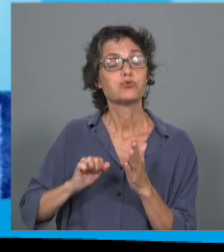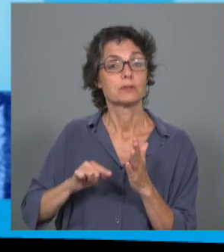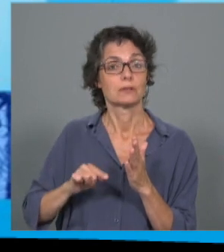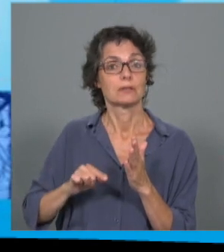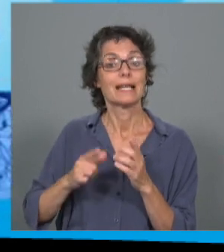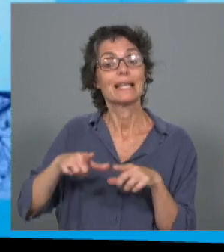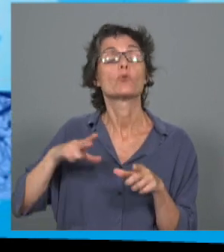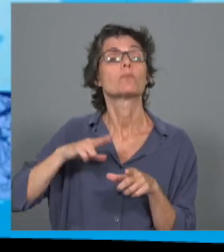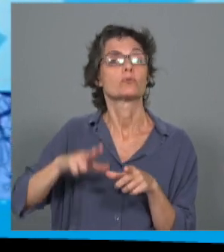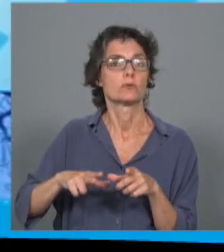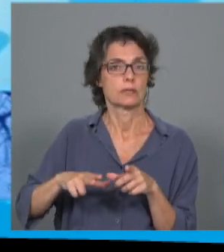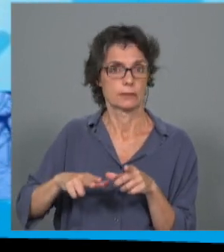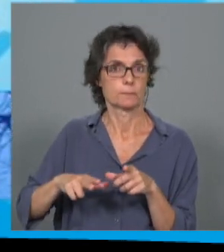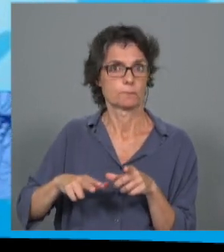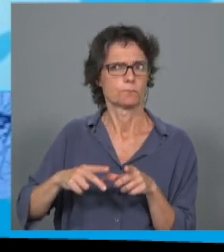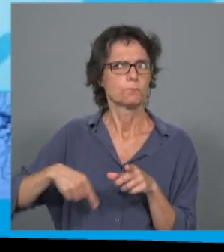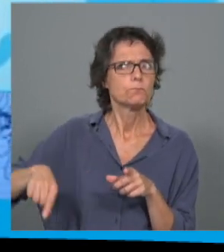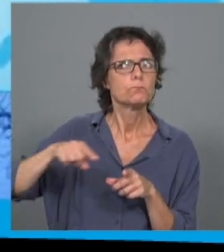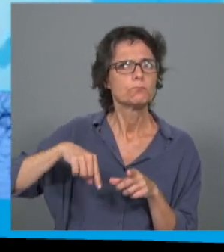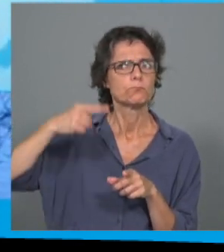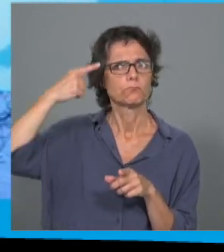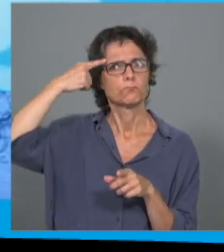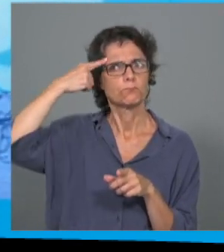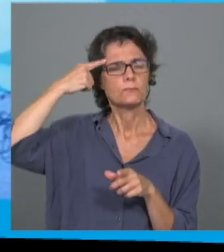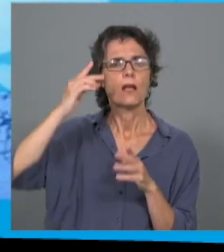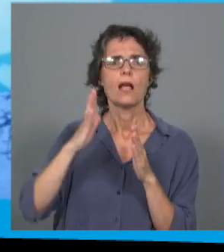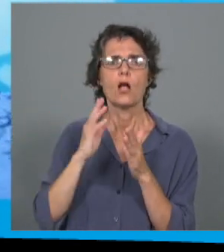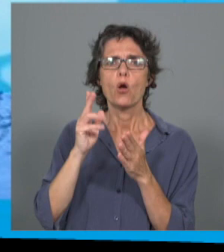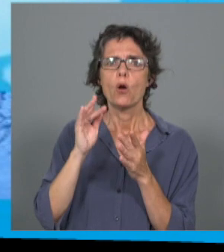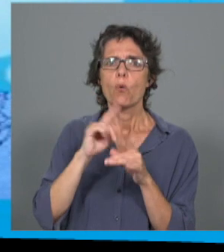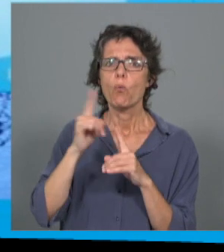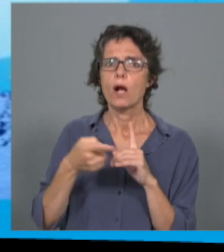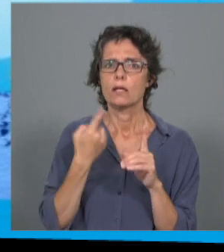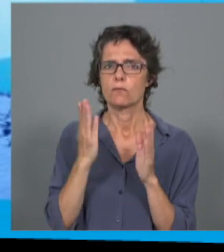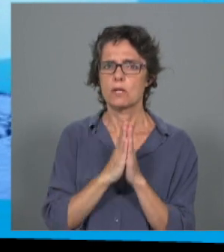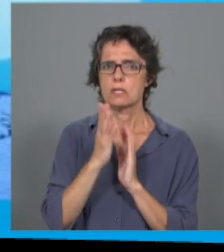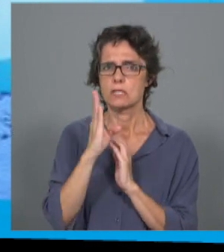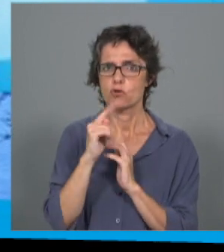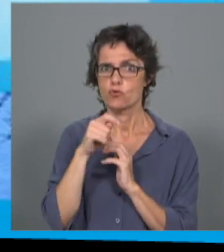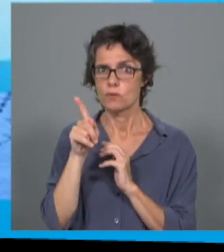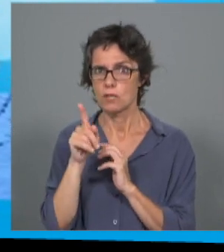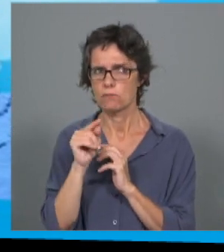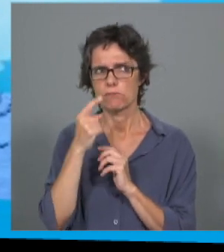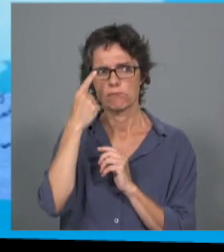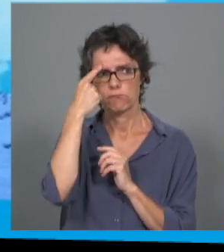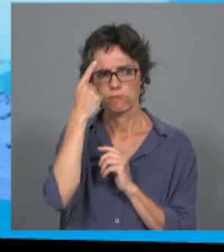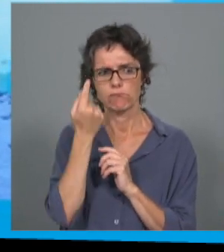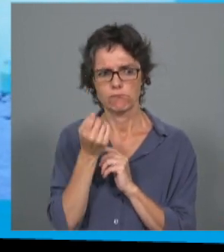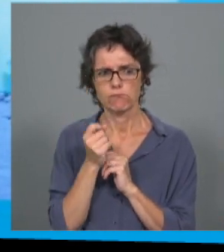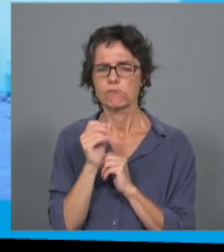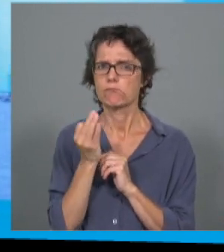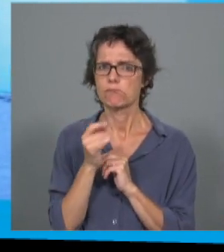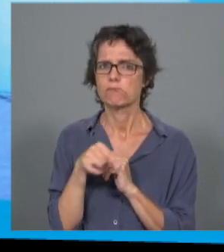português. E estando nós em ano de São José, achámos que, estando nós dedicados a 100% ao